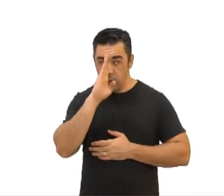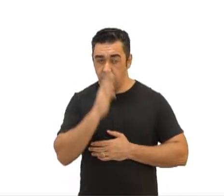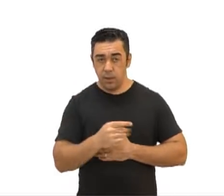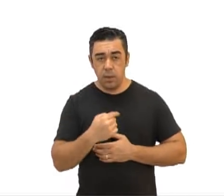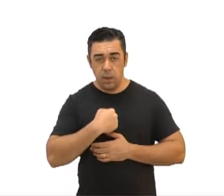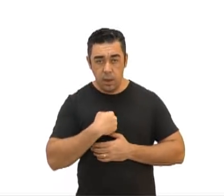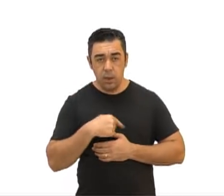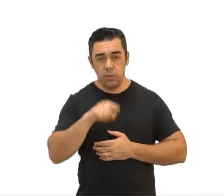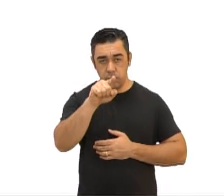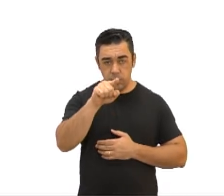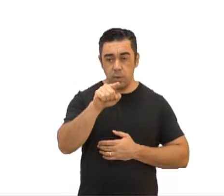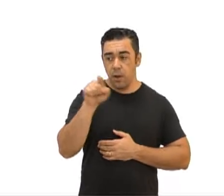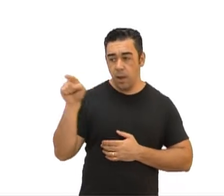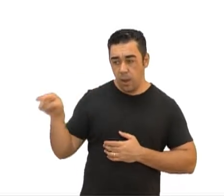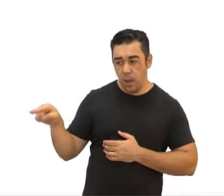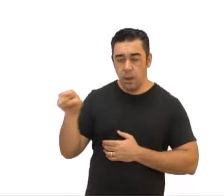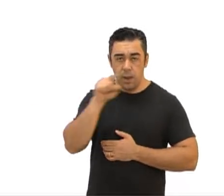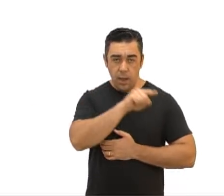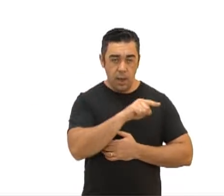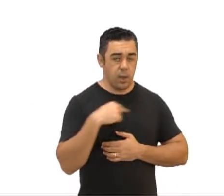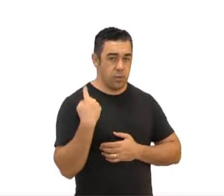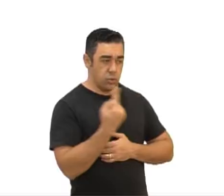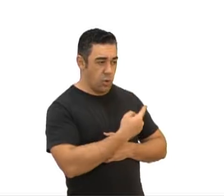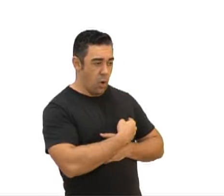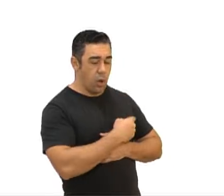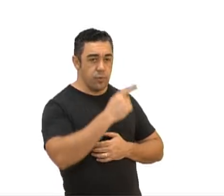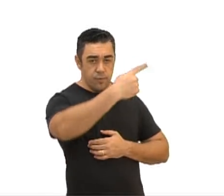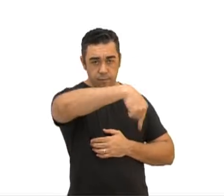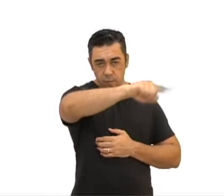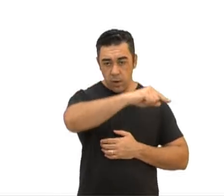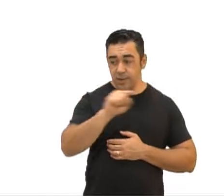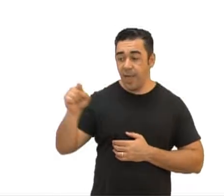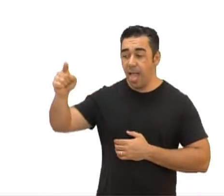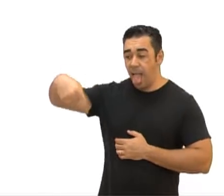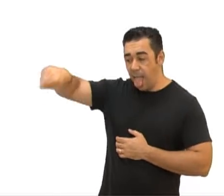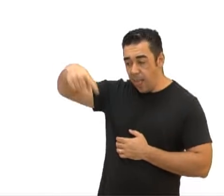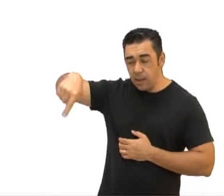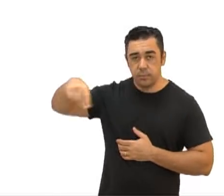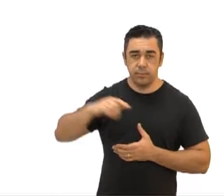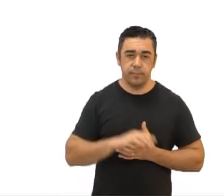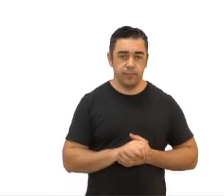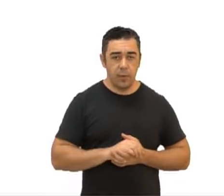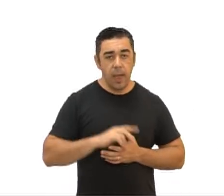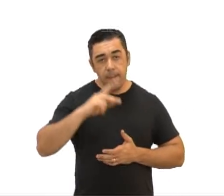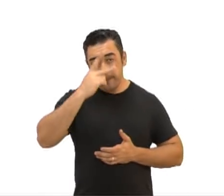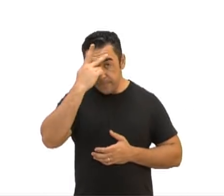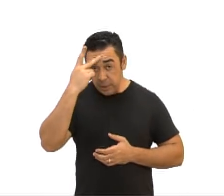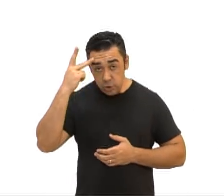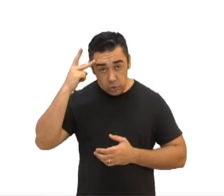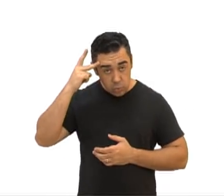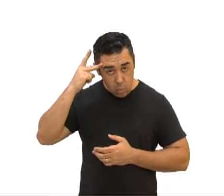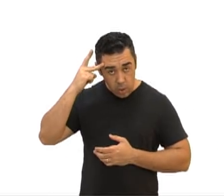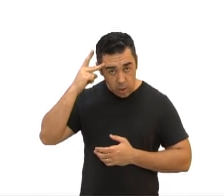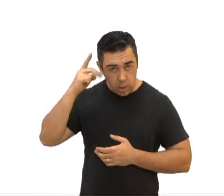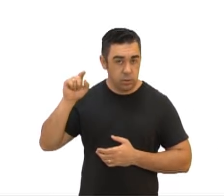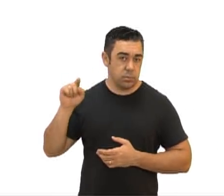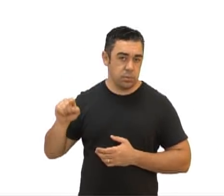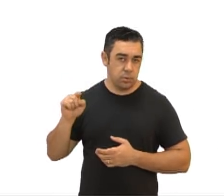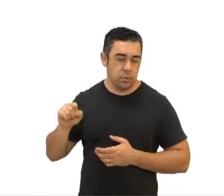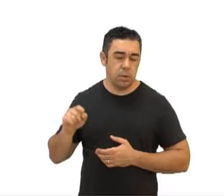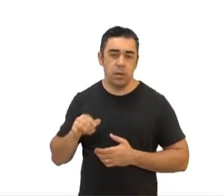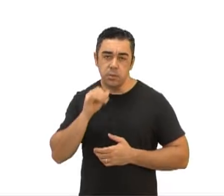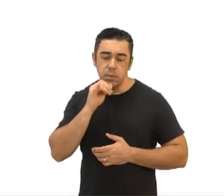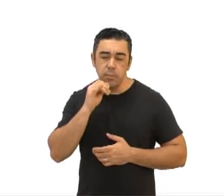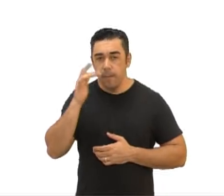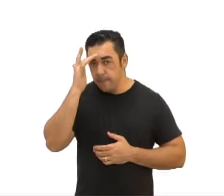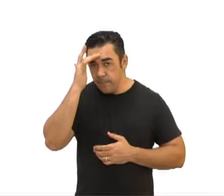Eu, tu, ele ou ela, nós, vós, eles ou elas. Então, pessoais se refere à pessoa. Né? Como que eu me refiro às pessoas